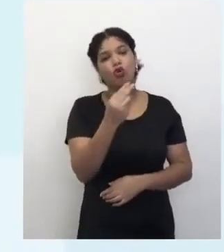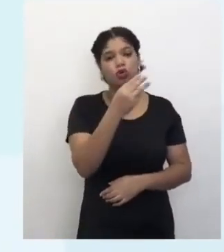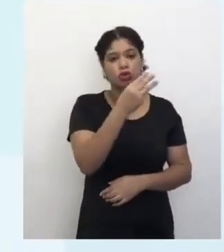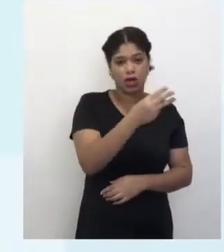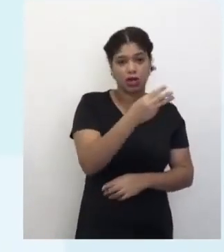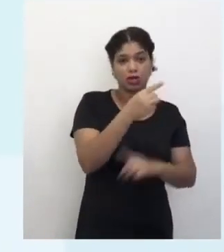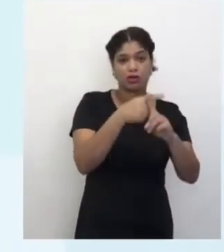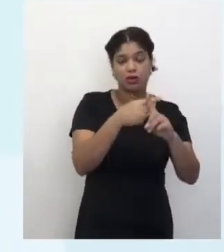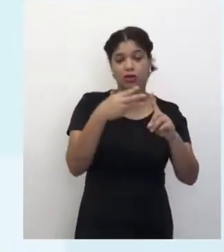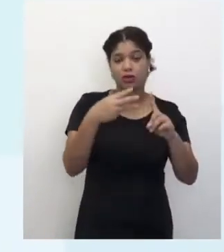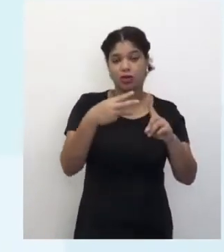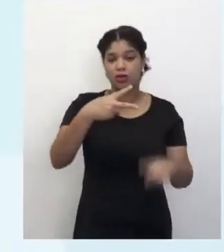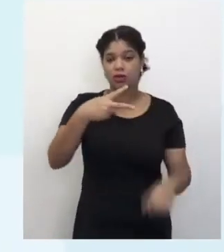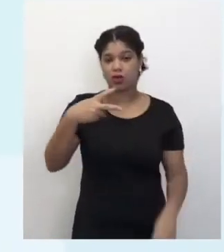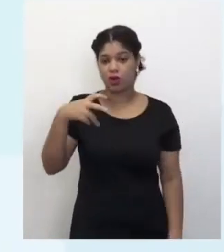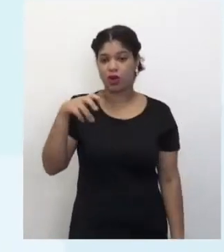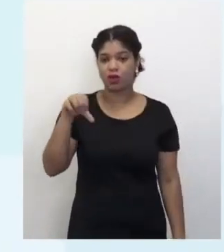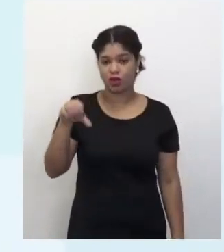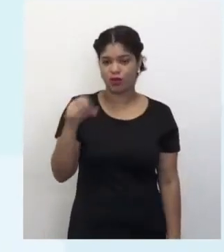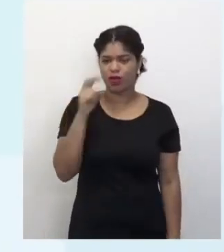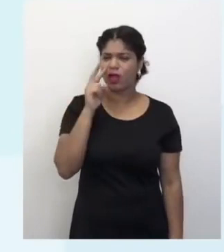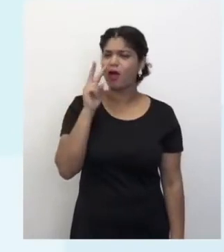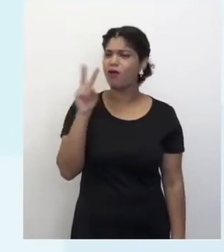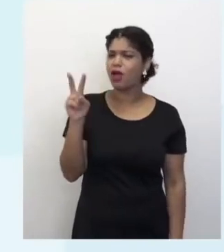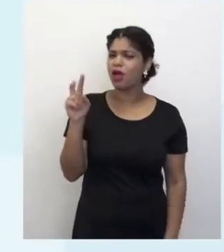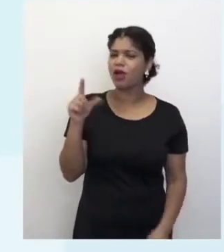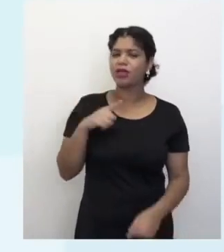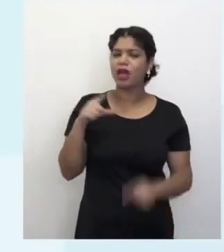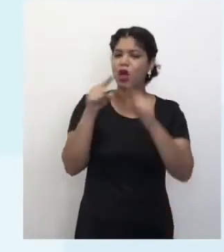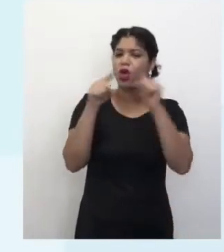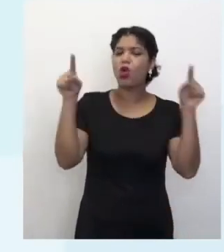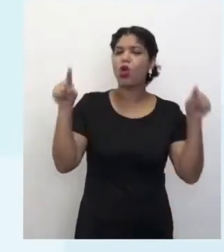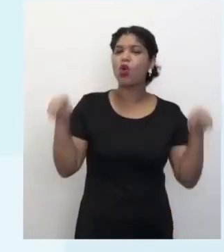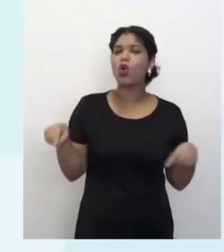quadradinho coloridinho que eu coloquei, o que a gente faz? Ó,